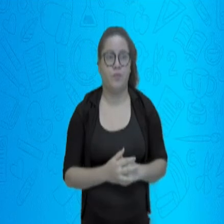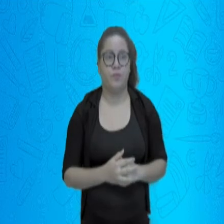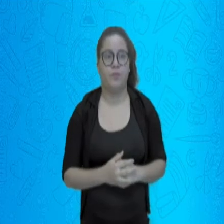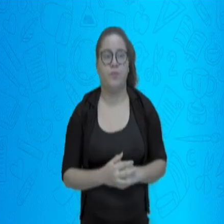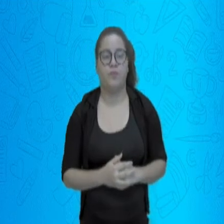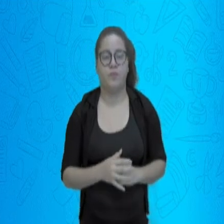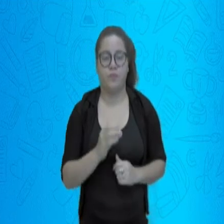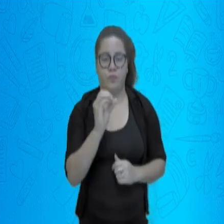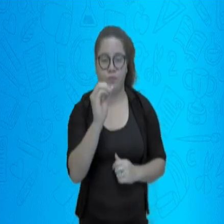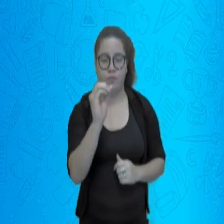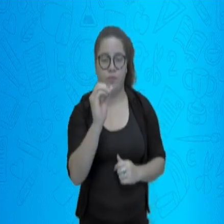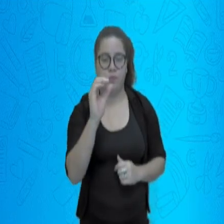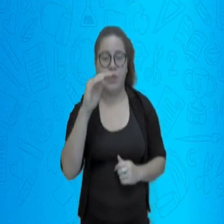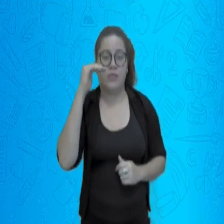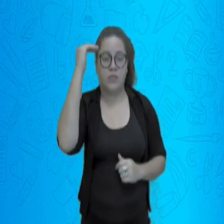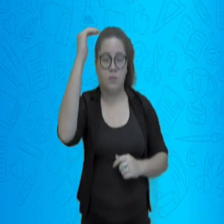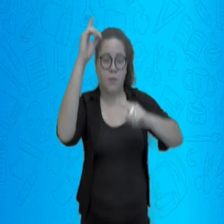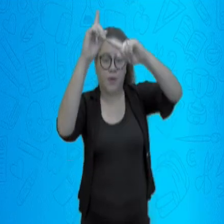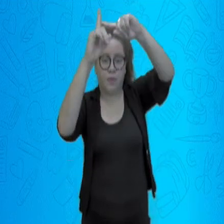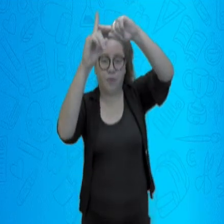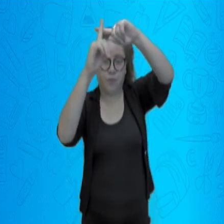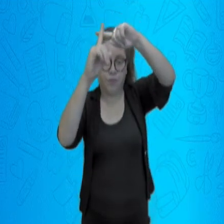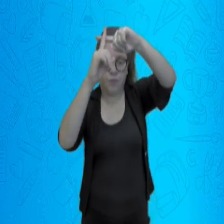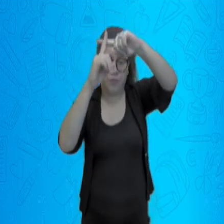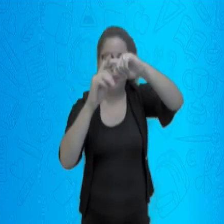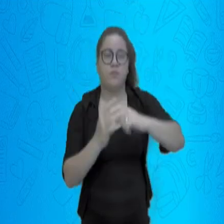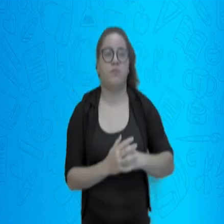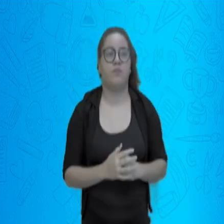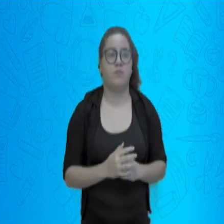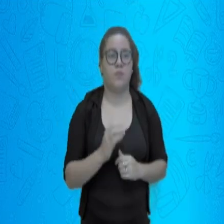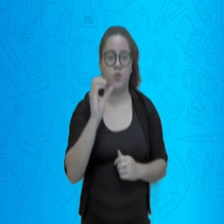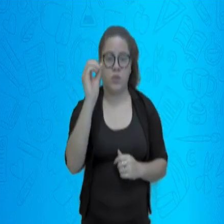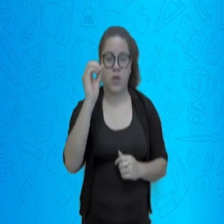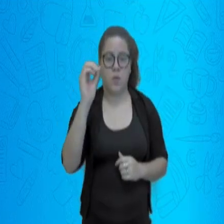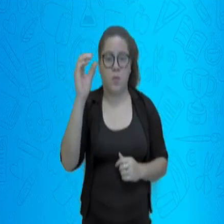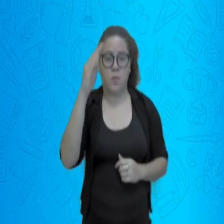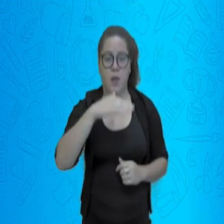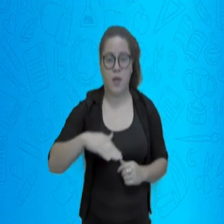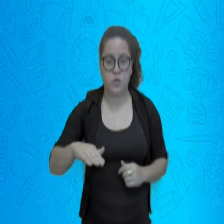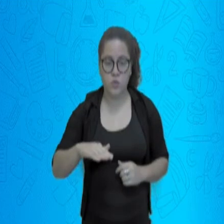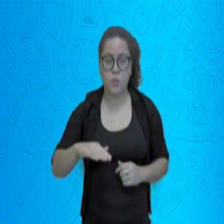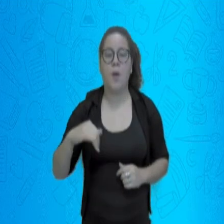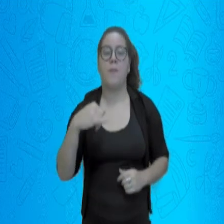ser maior. E aqui vai ser menor.